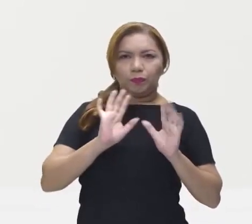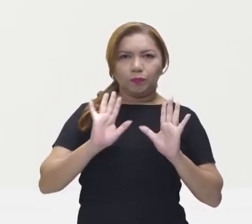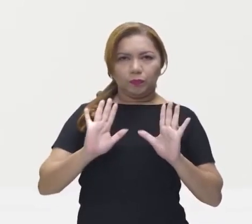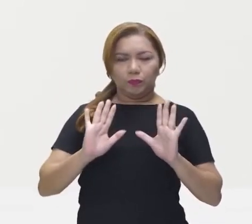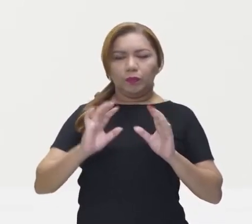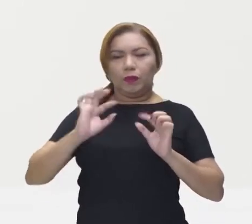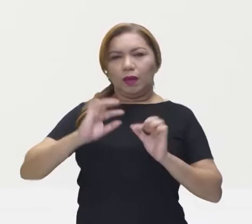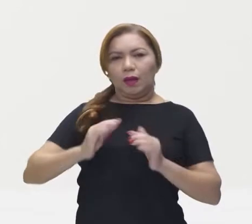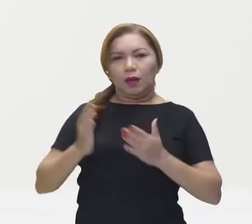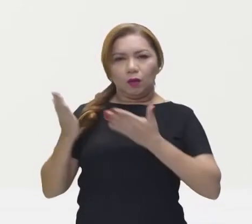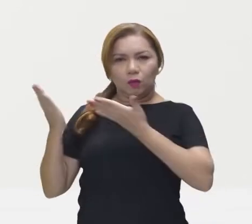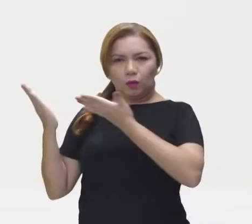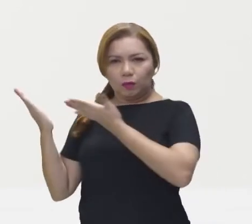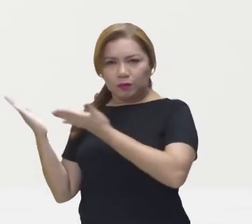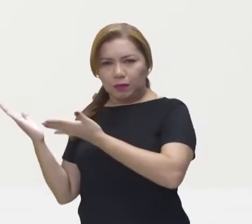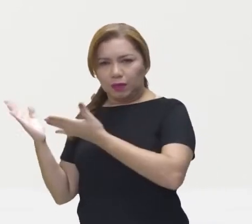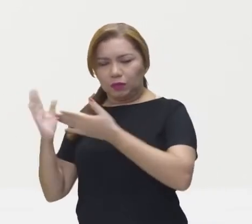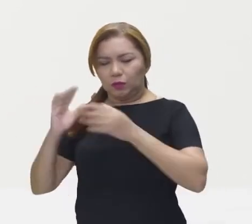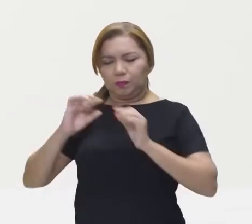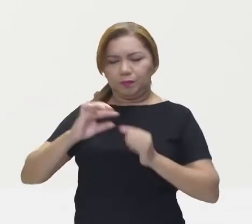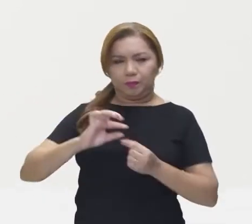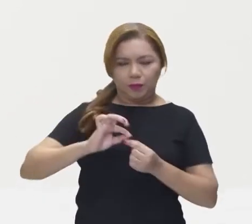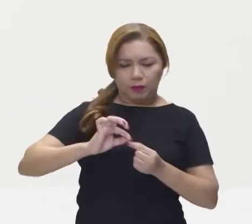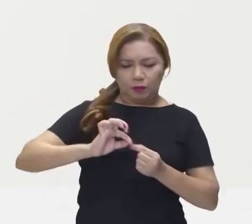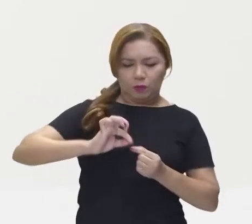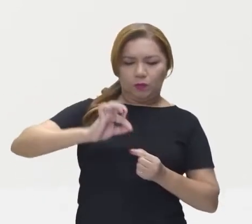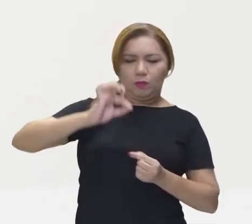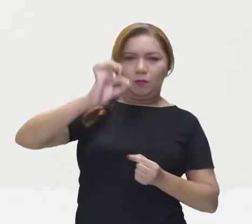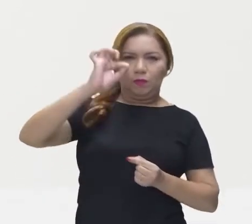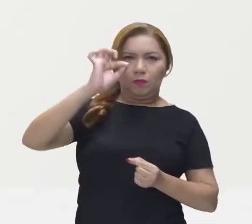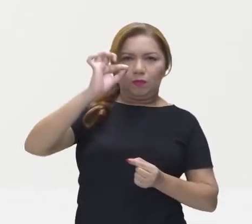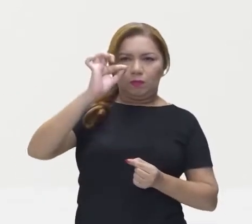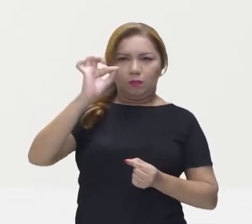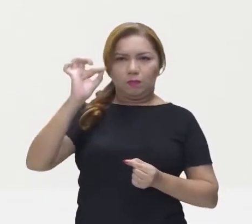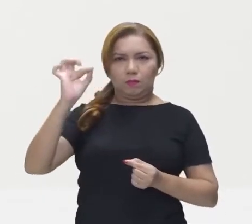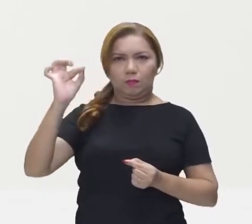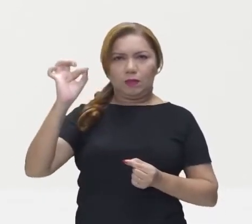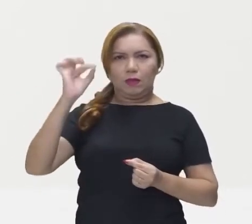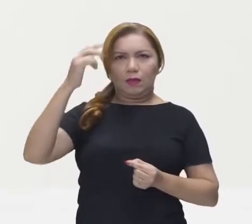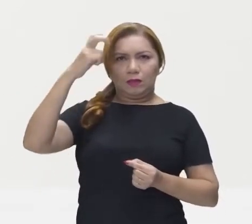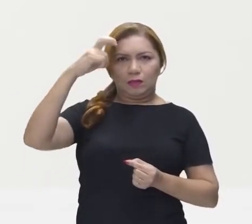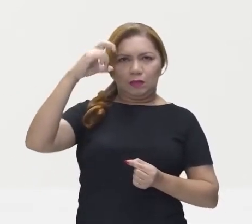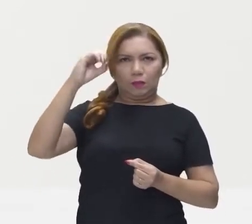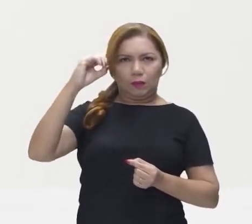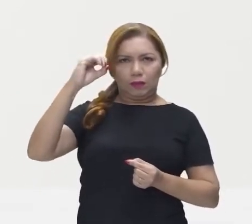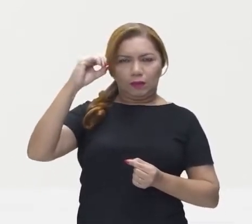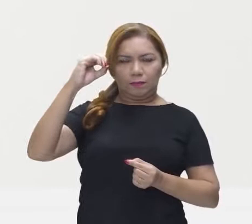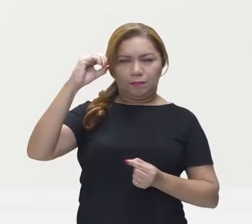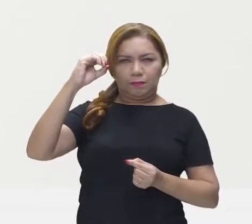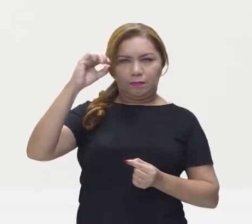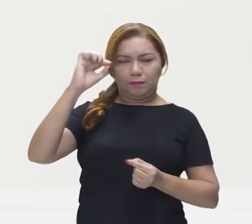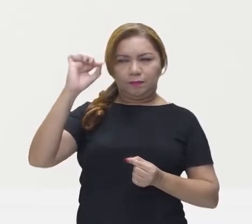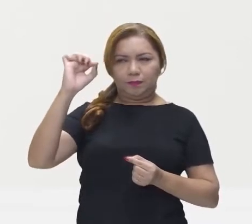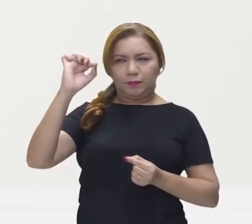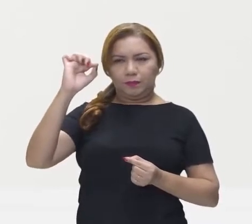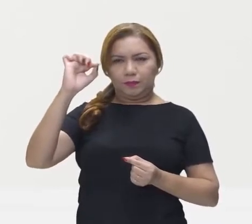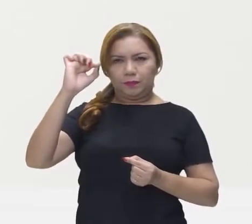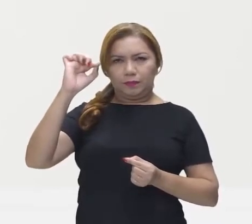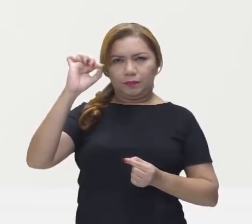aqui. No comprimento eu tenho 100 metros de um lado, eu tenho também aqui, ó,